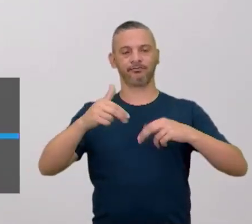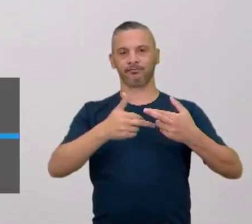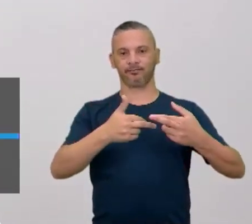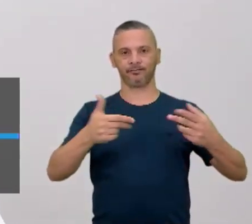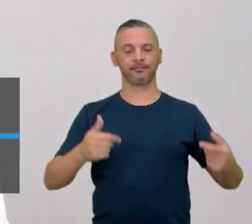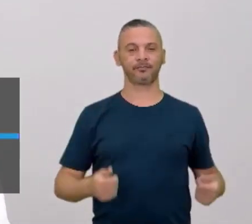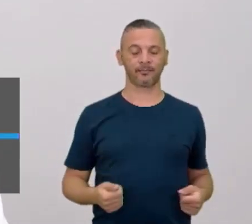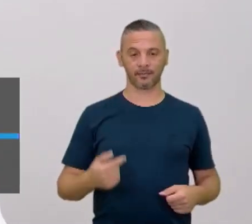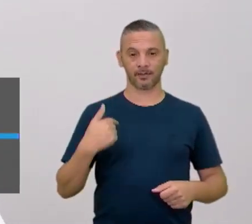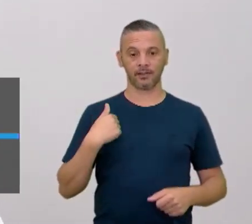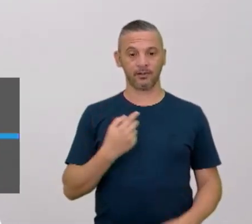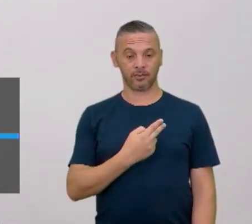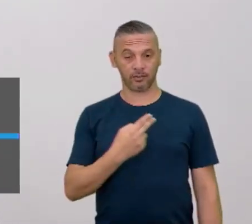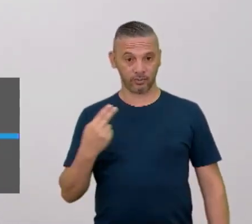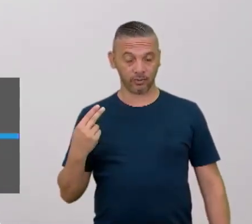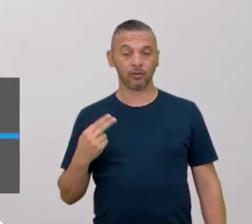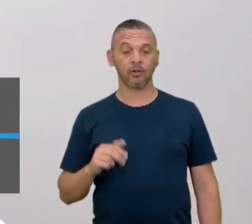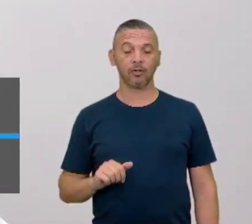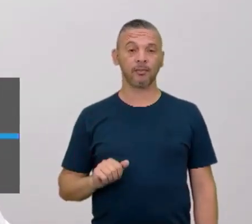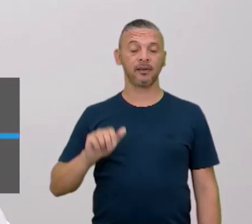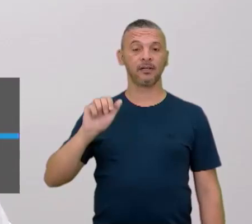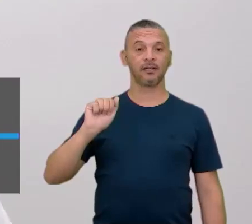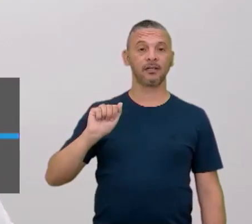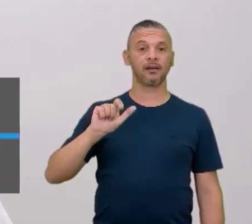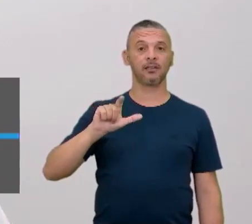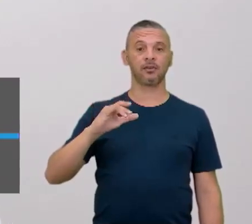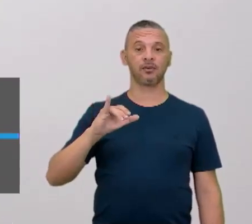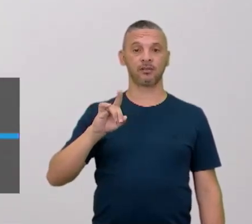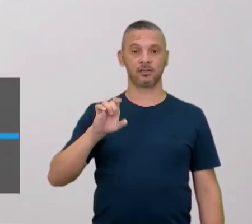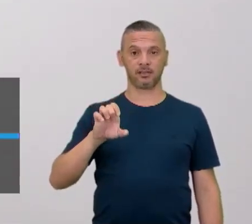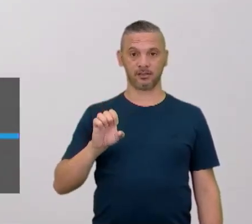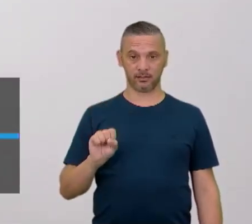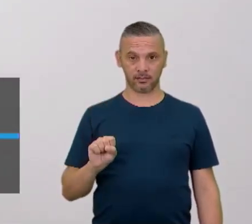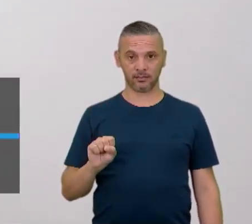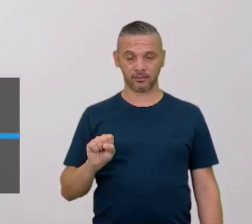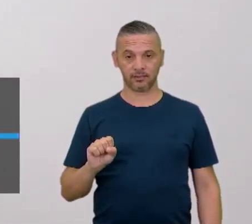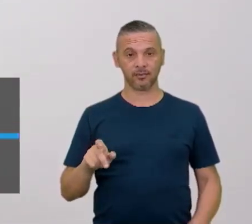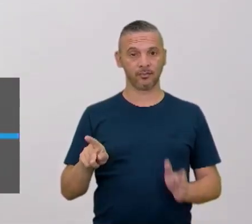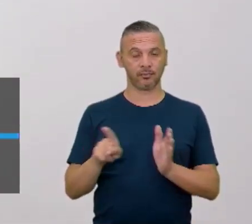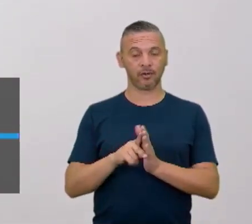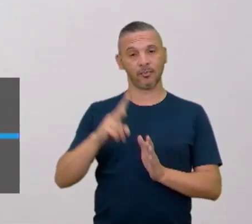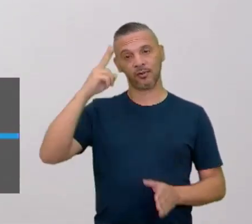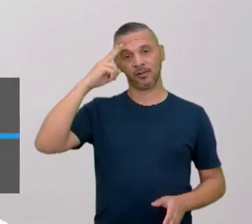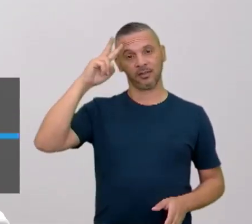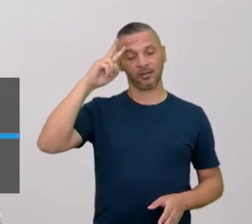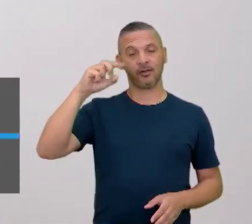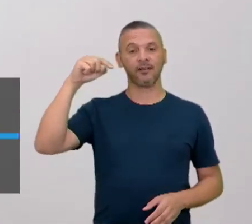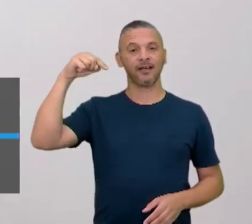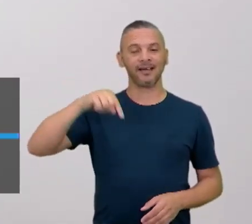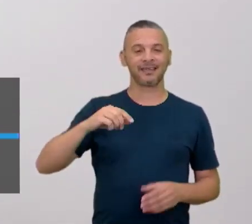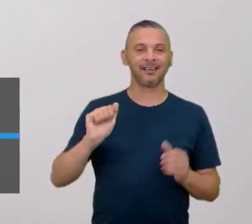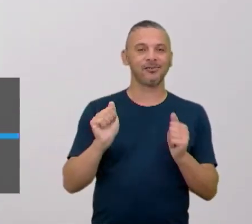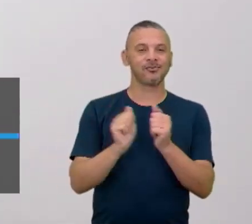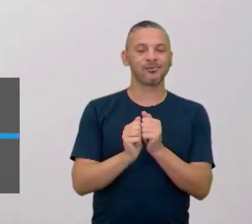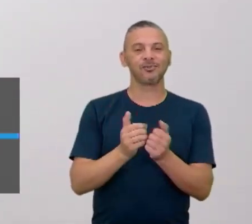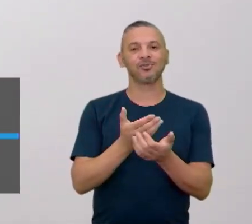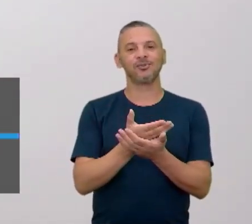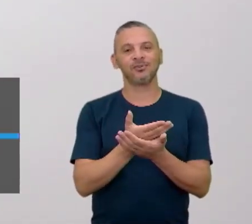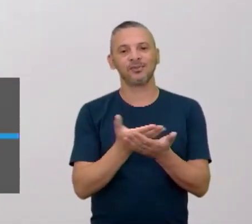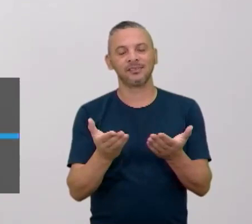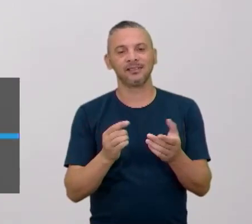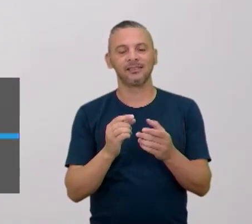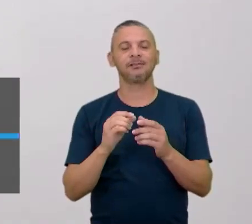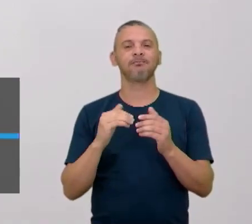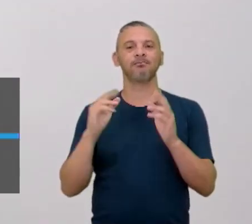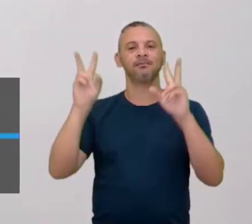interdisciplinaridade. Eu sou o professor Alcides Guerreiro, de História, mas que aqui está trabalhando muito